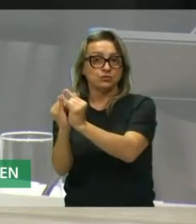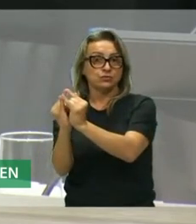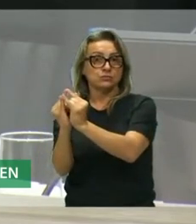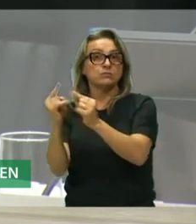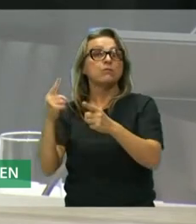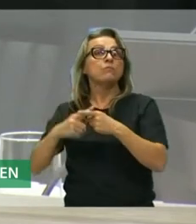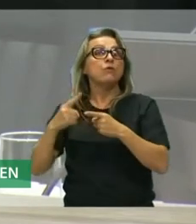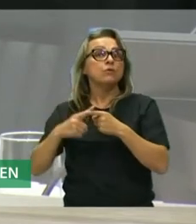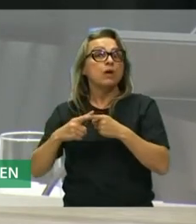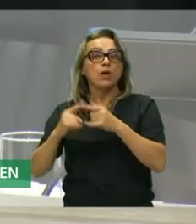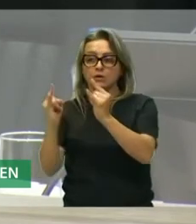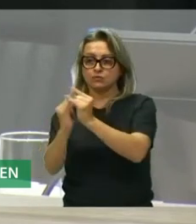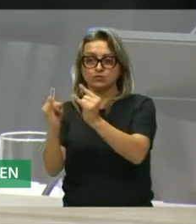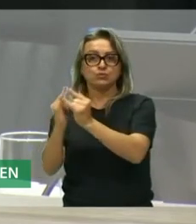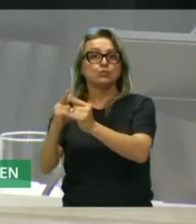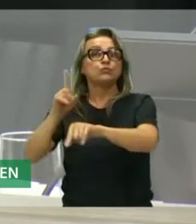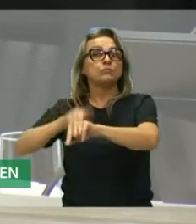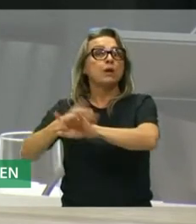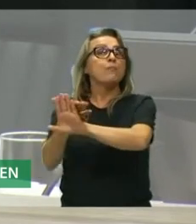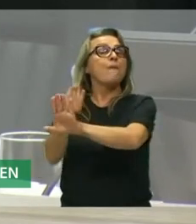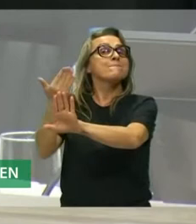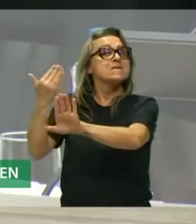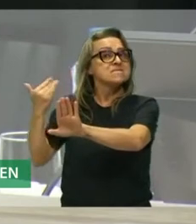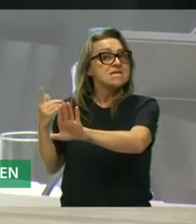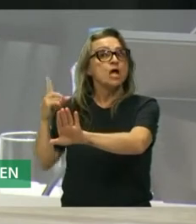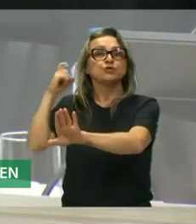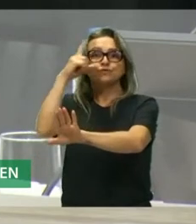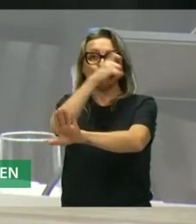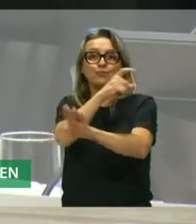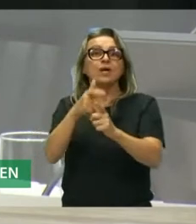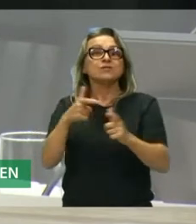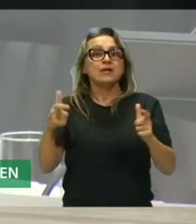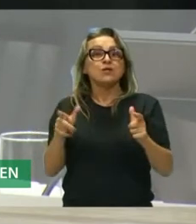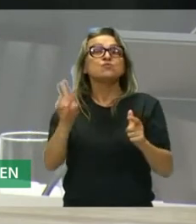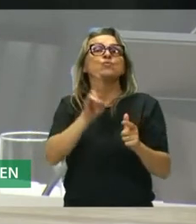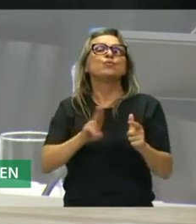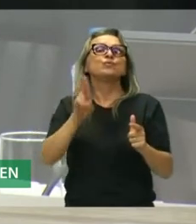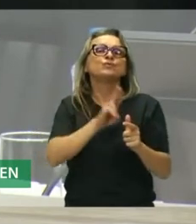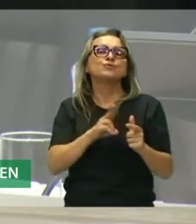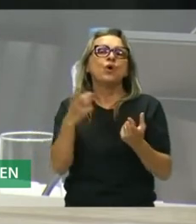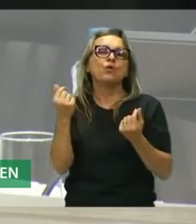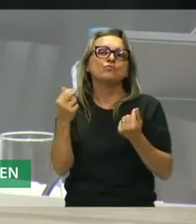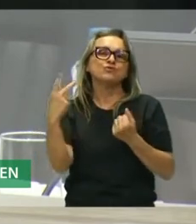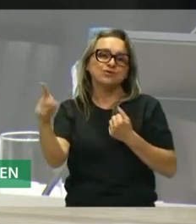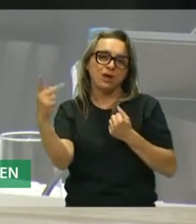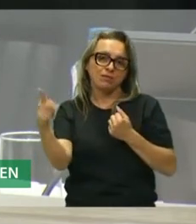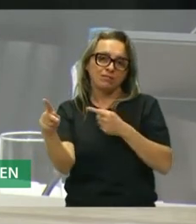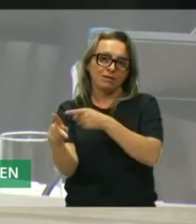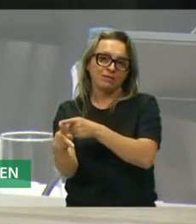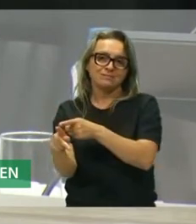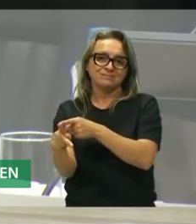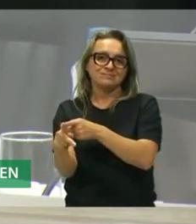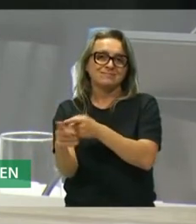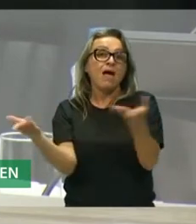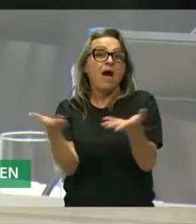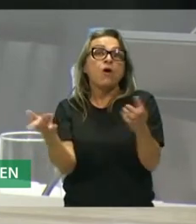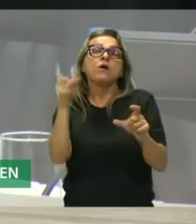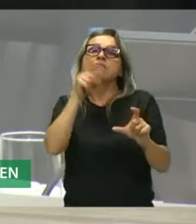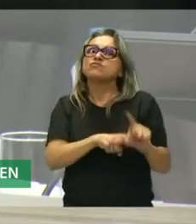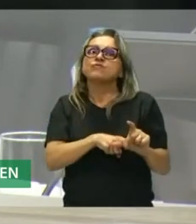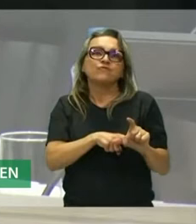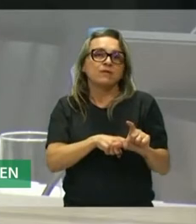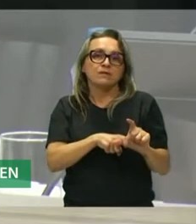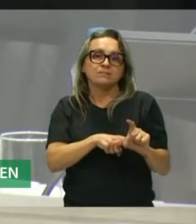numa dificuldade muito grande do Marieta, usou os poucos recursos que tinha para